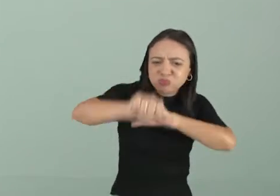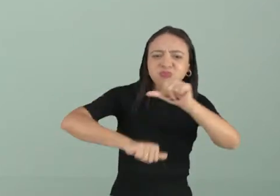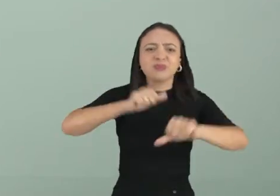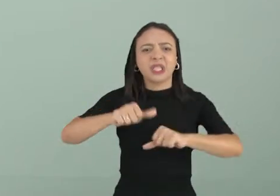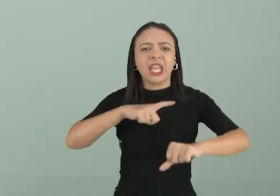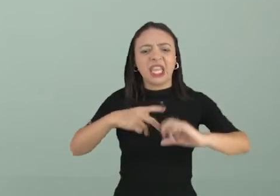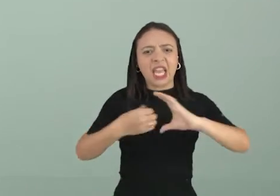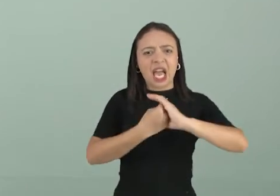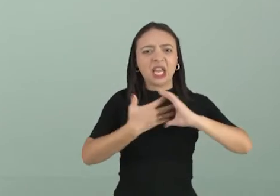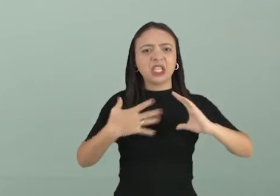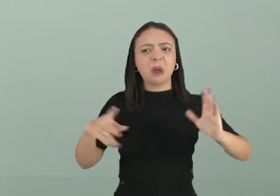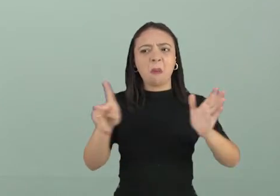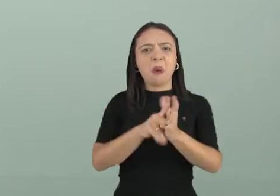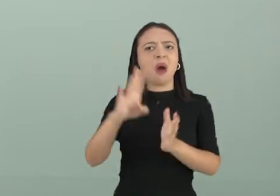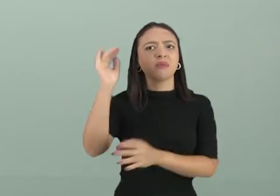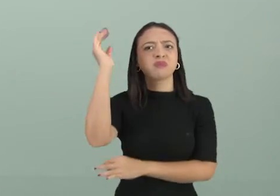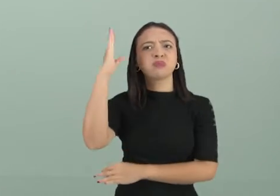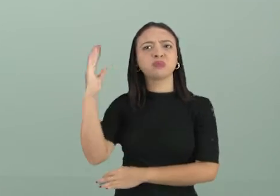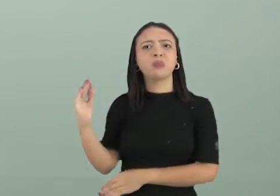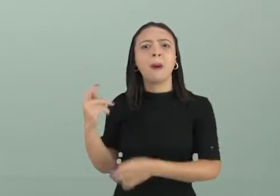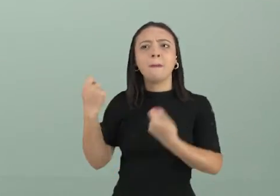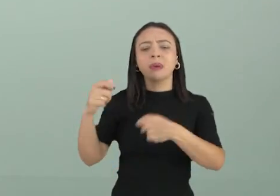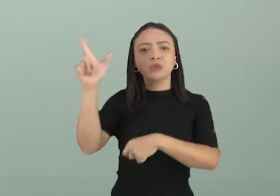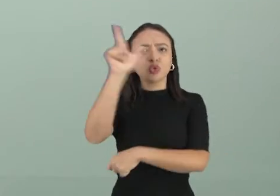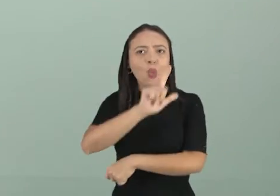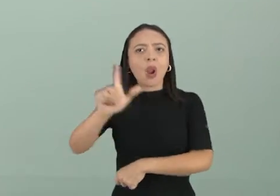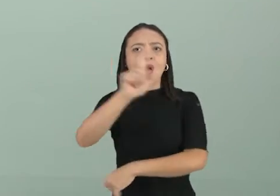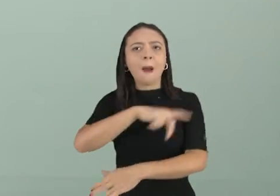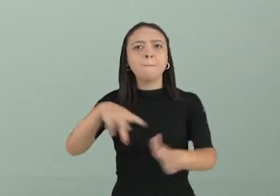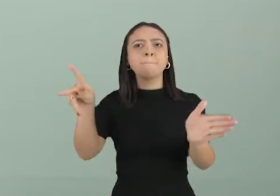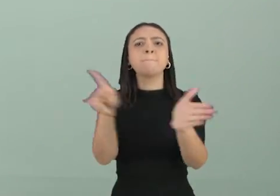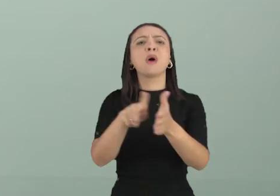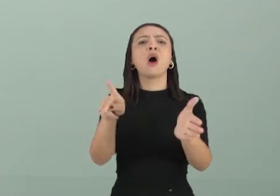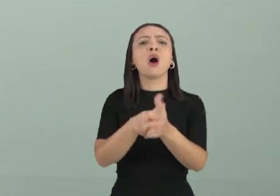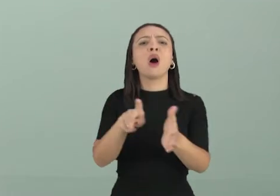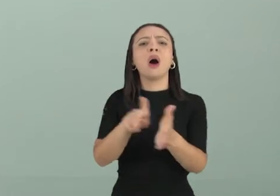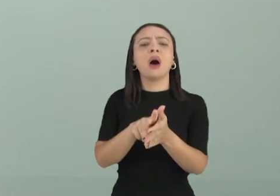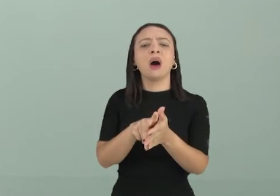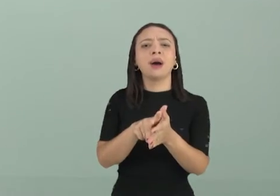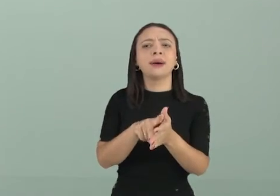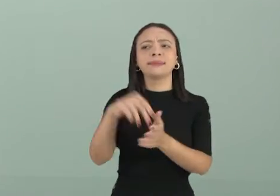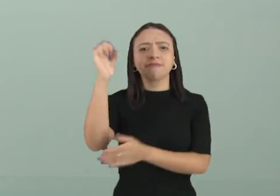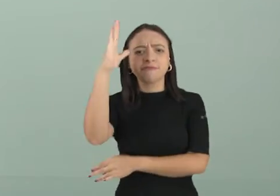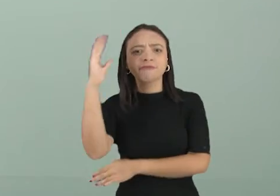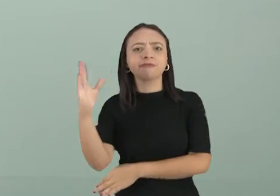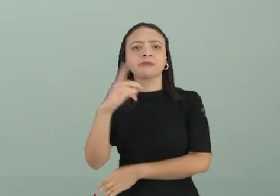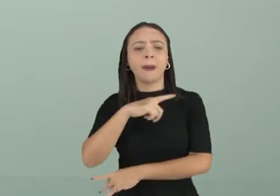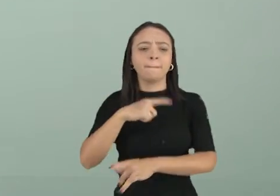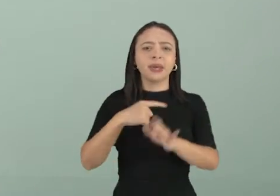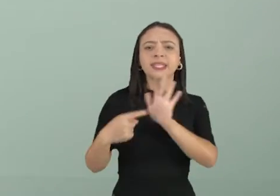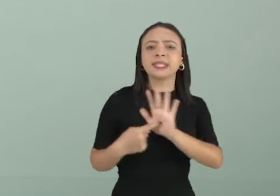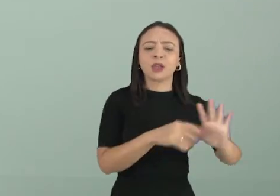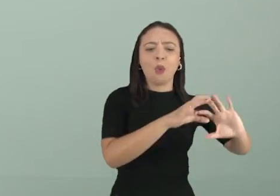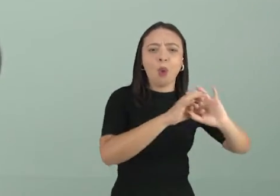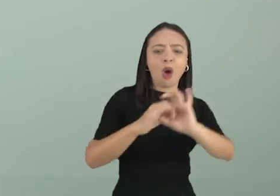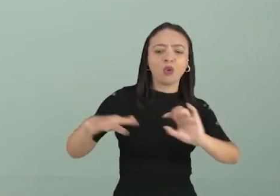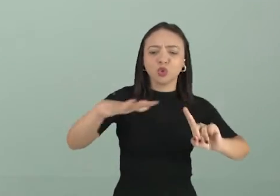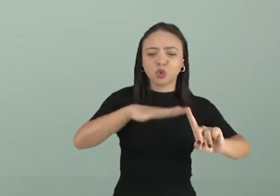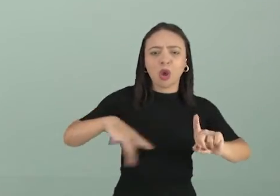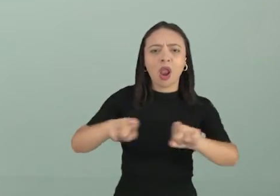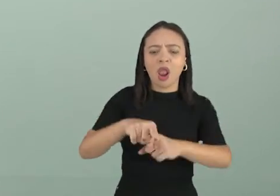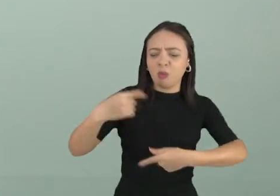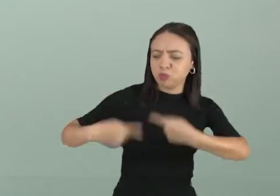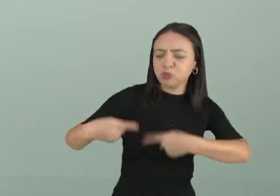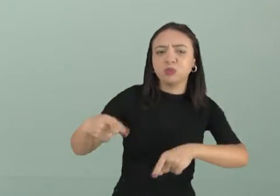de características brasileiras, nós precisamos de uma literatura fortemente brasileira, trazendo contextos sociais,